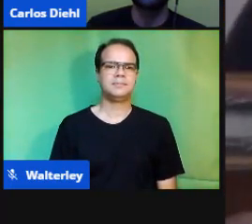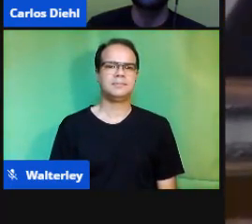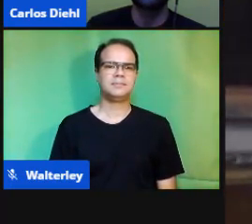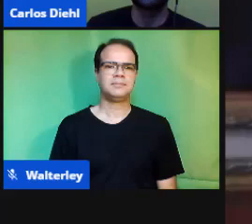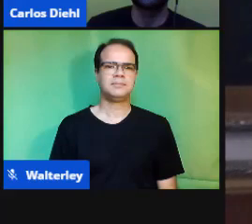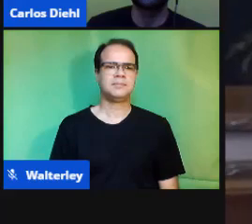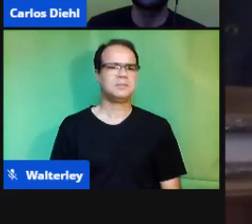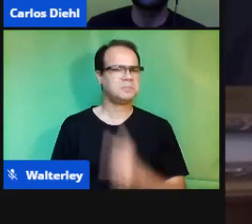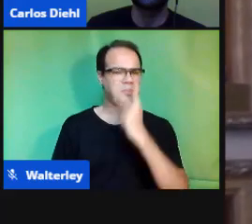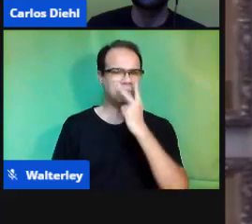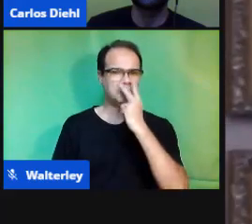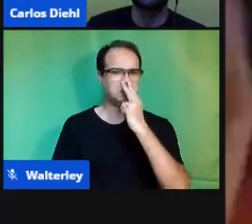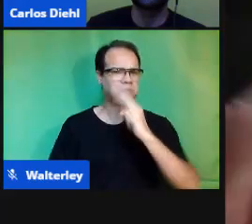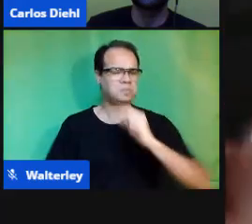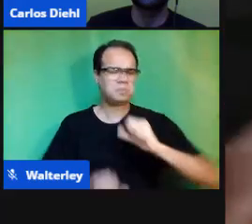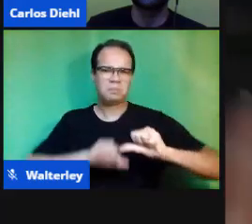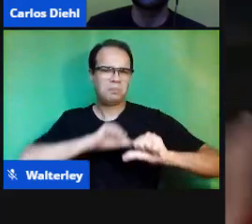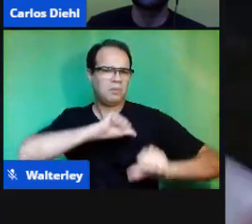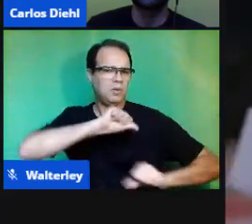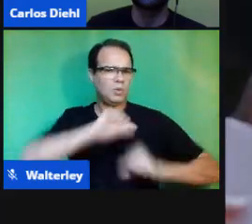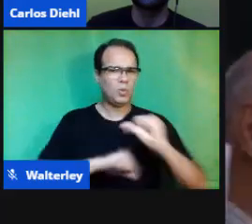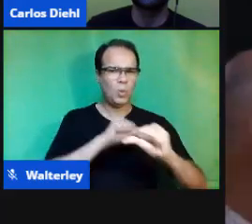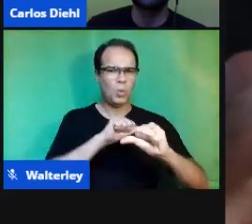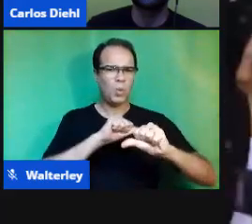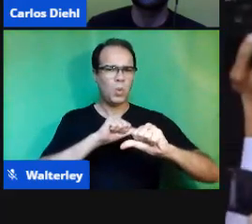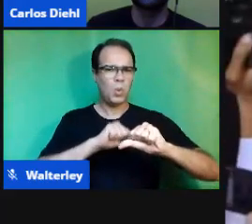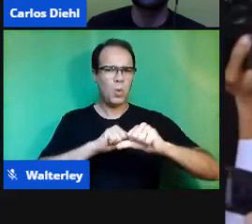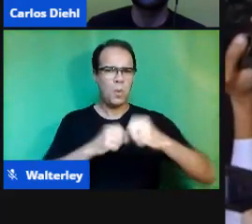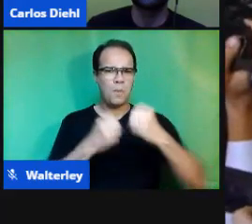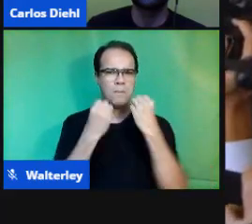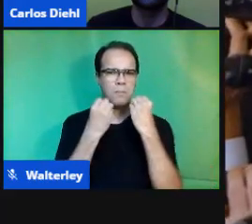Parecia uma mudança de símbolos.